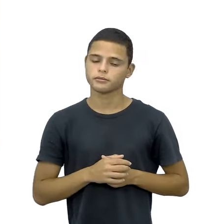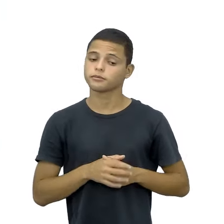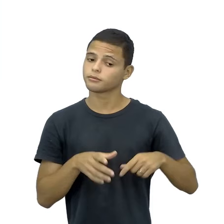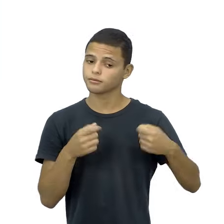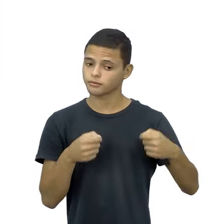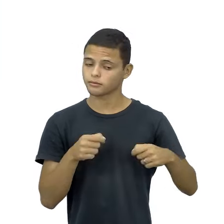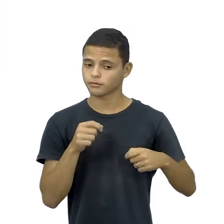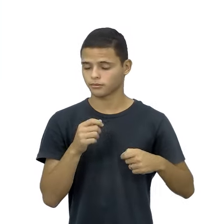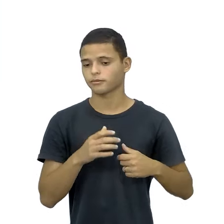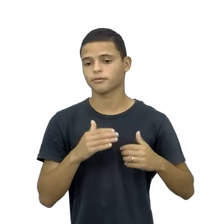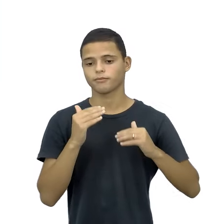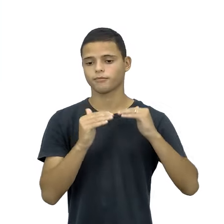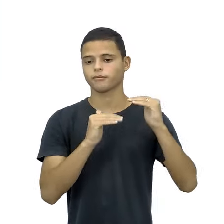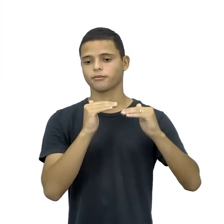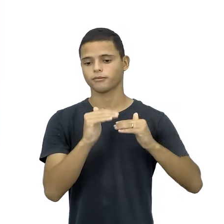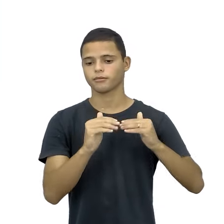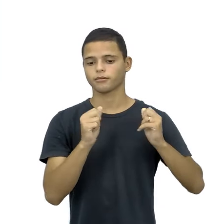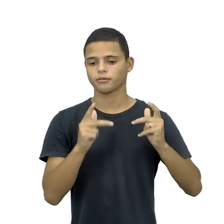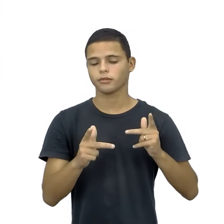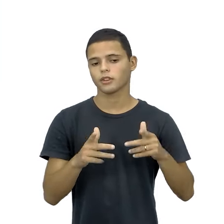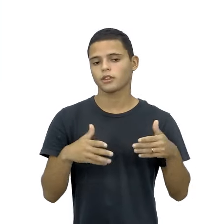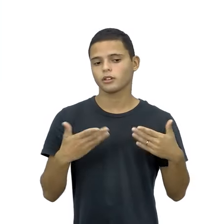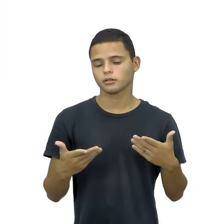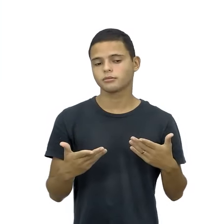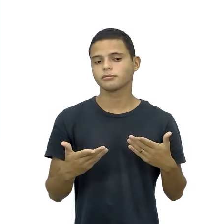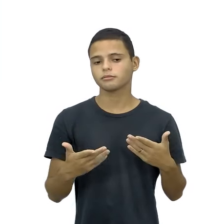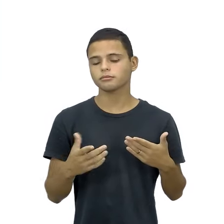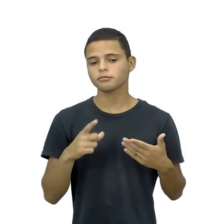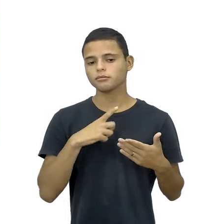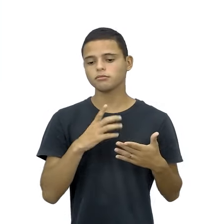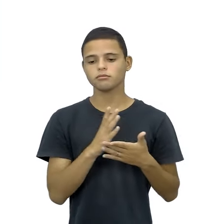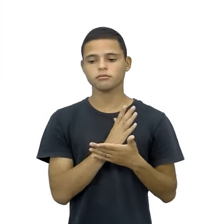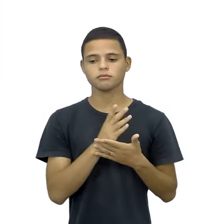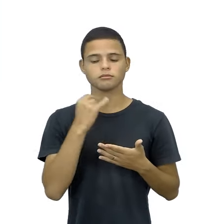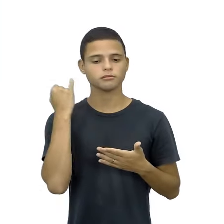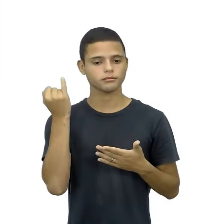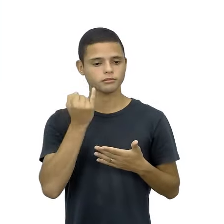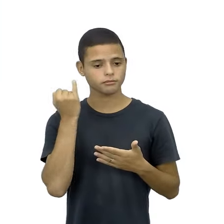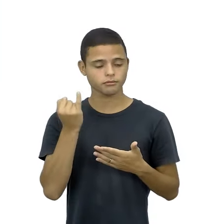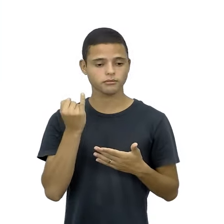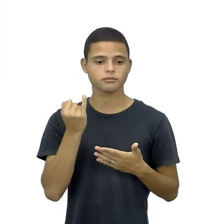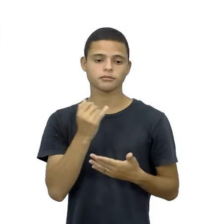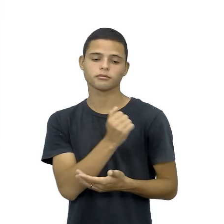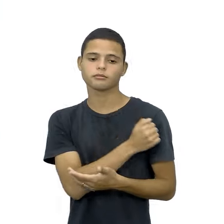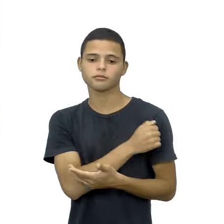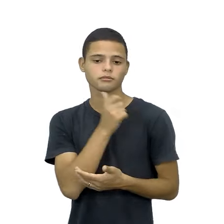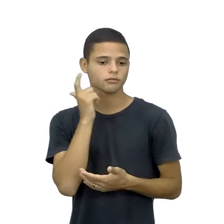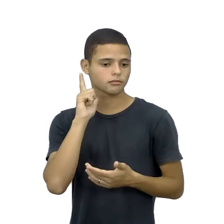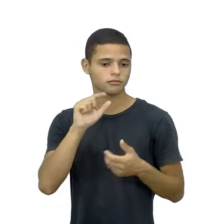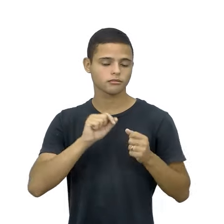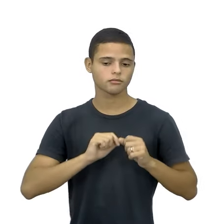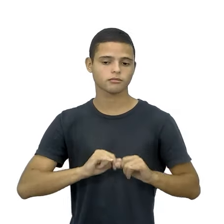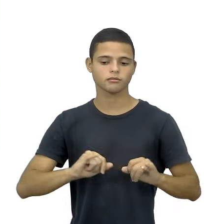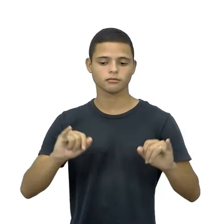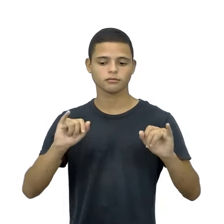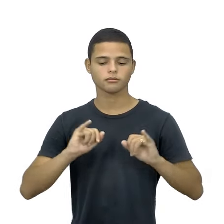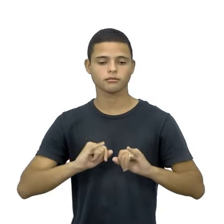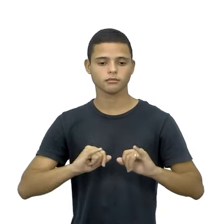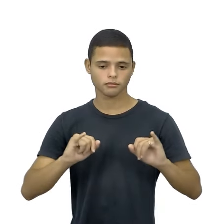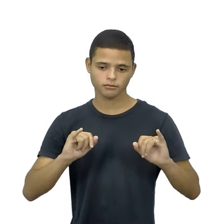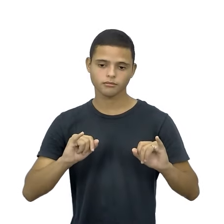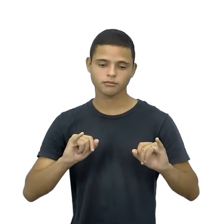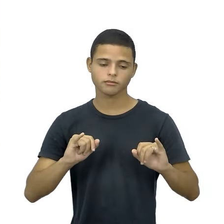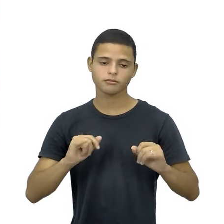necessidades deles. Estão sendo oferecidas oportunidades para que os estudantes possam compartilhar e integrar suas ideias entre os